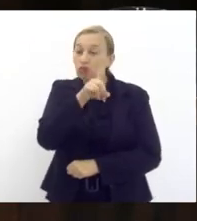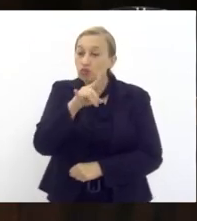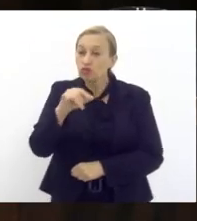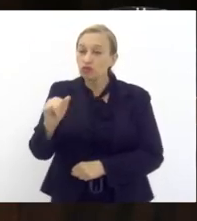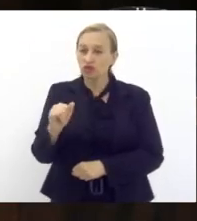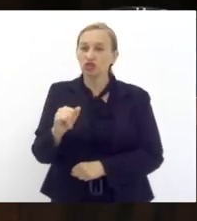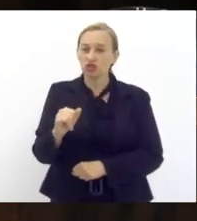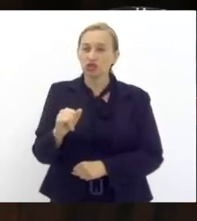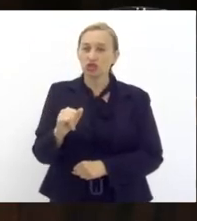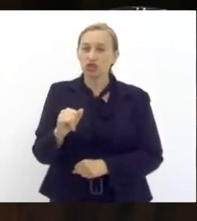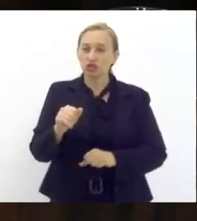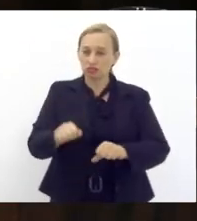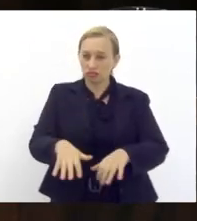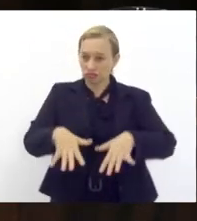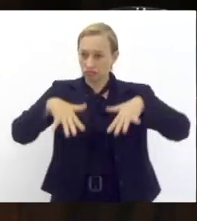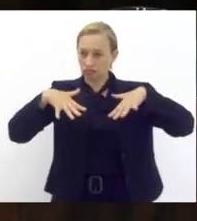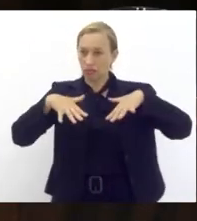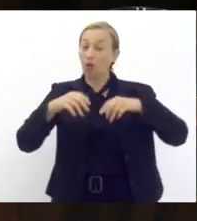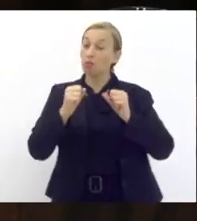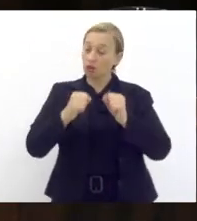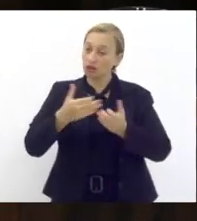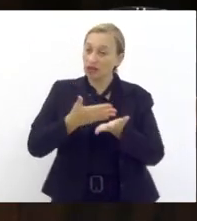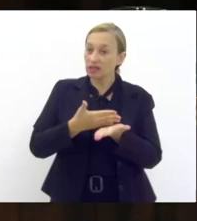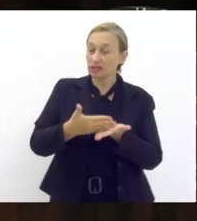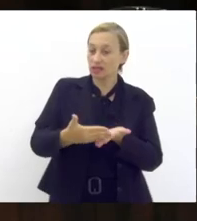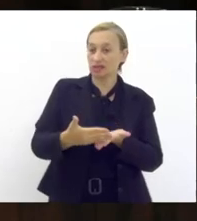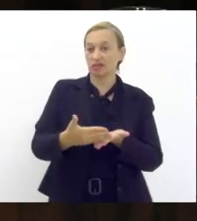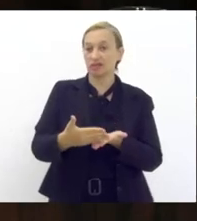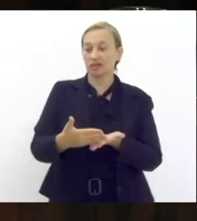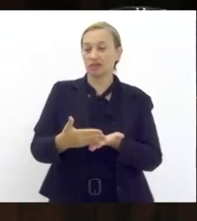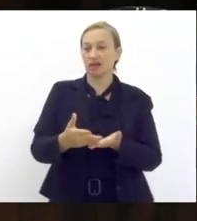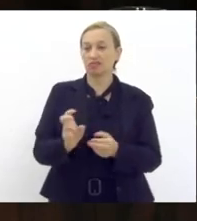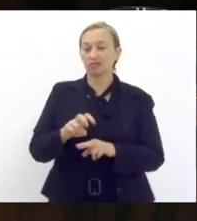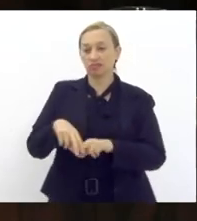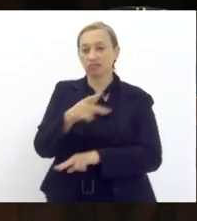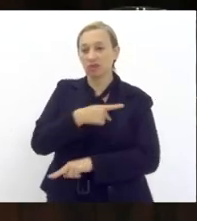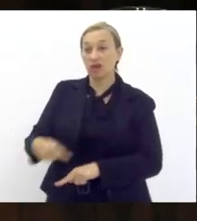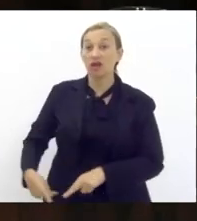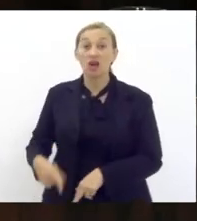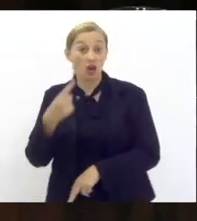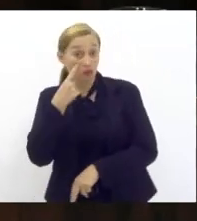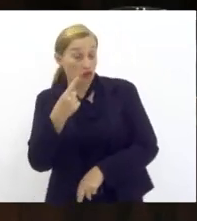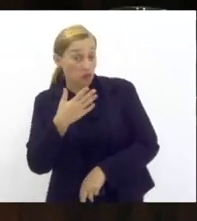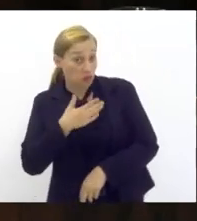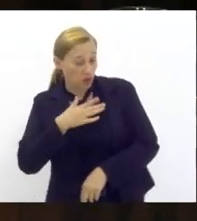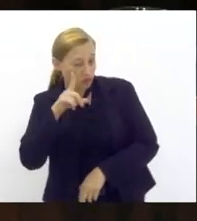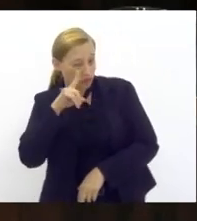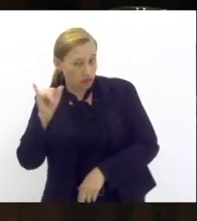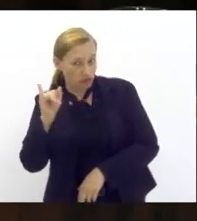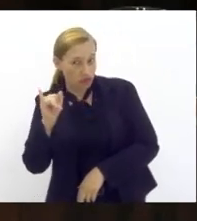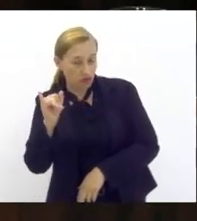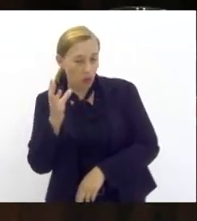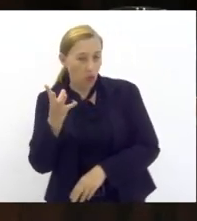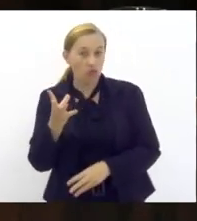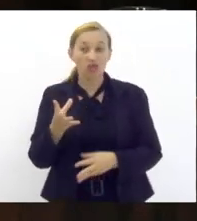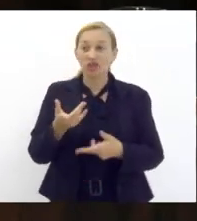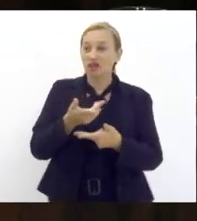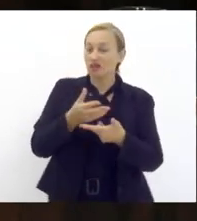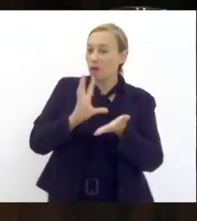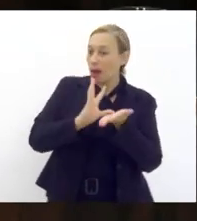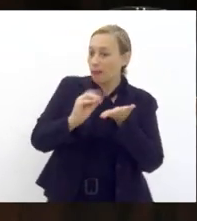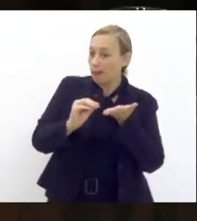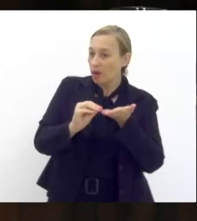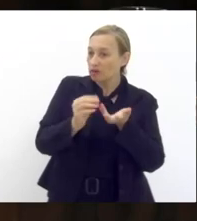sessão ordinária, estar podendo presidir a Casa Legislativa. Eu reparei que no meu dia a pauta está cheia,